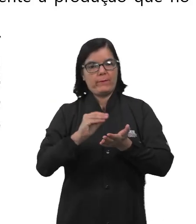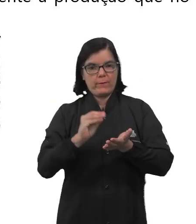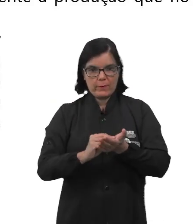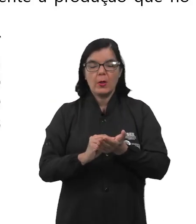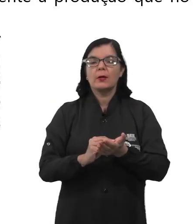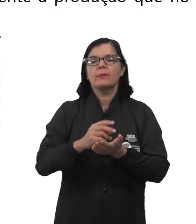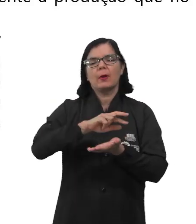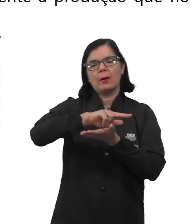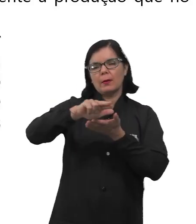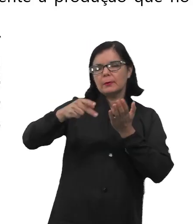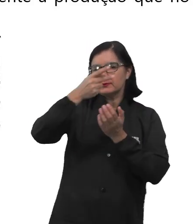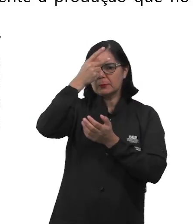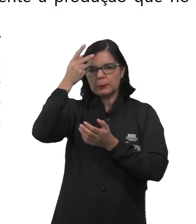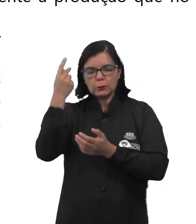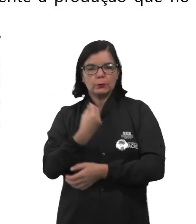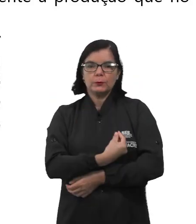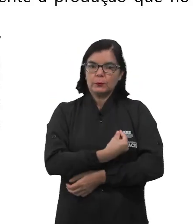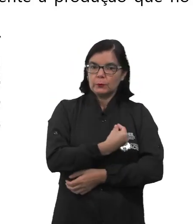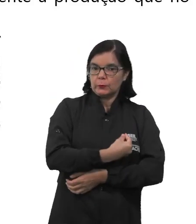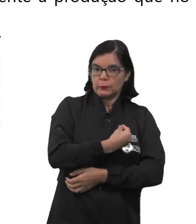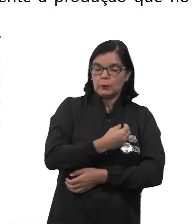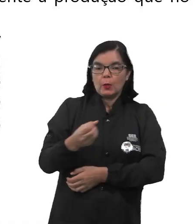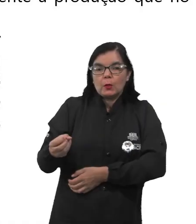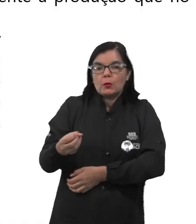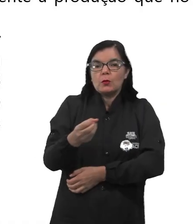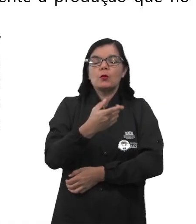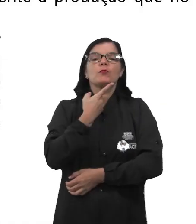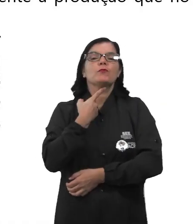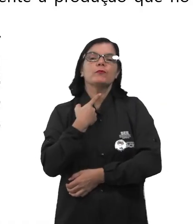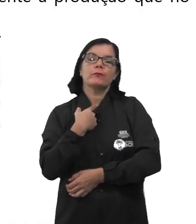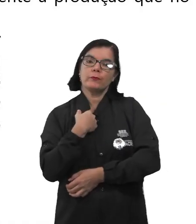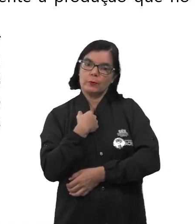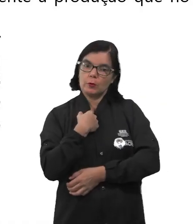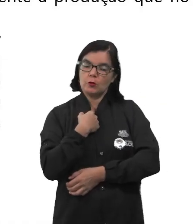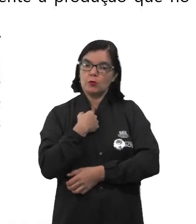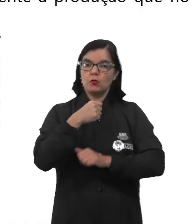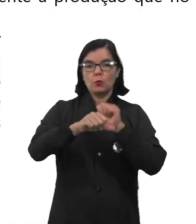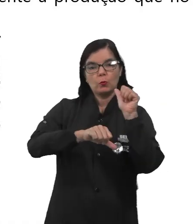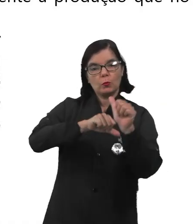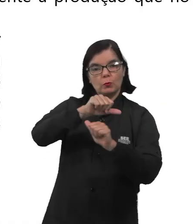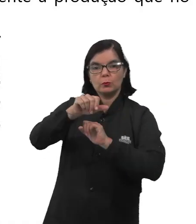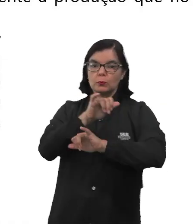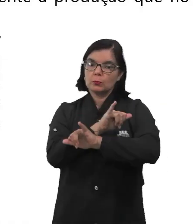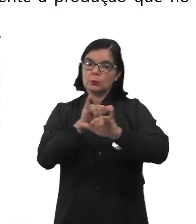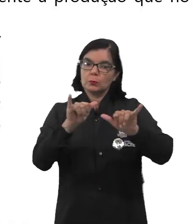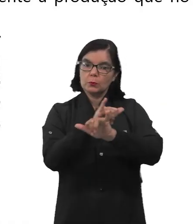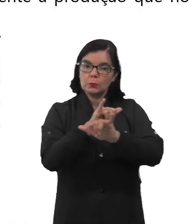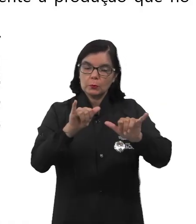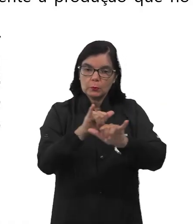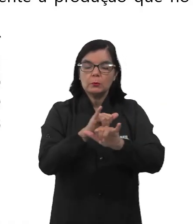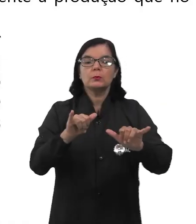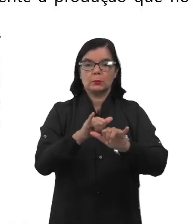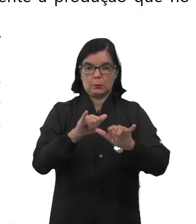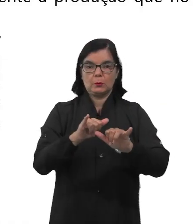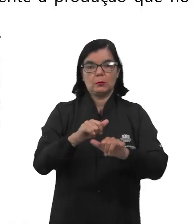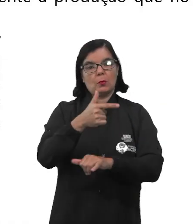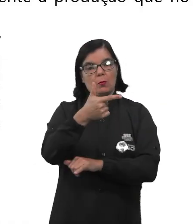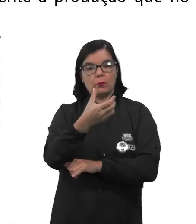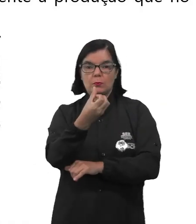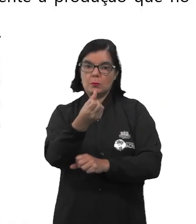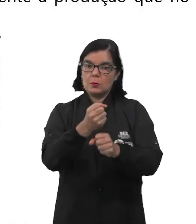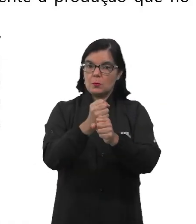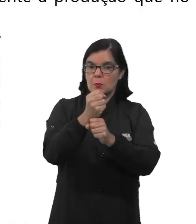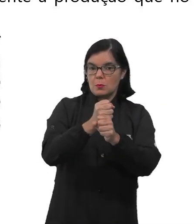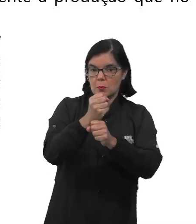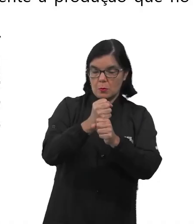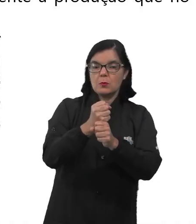muitos artistas, observa. A nova edição veio da vontade de atualizar as informações publicadas há 26 anos.